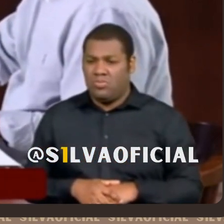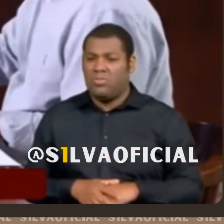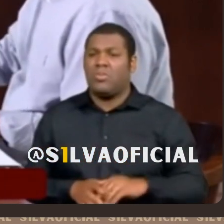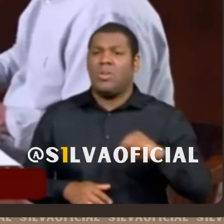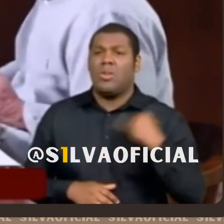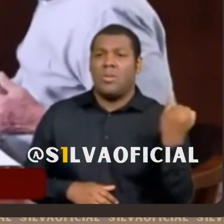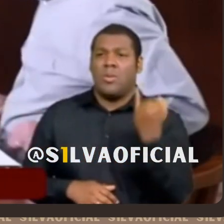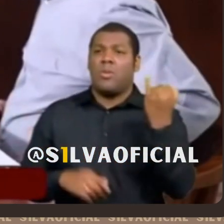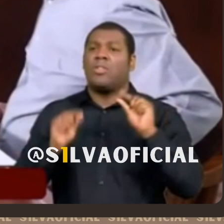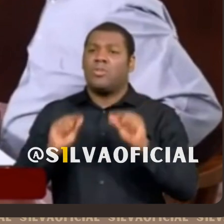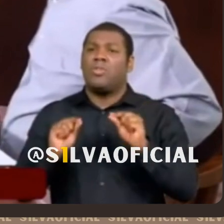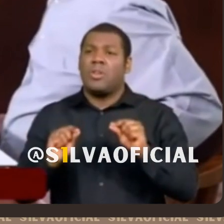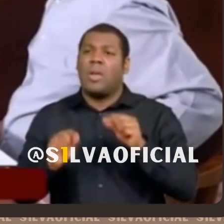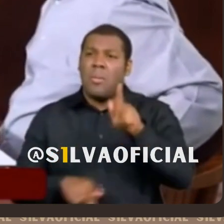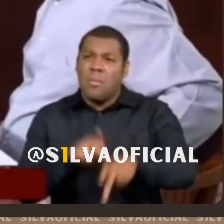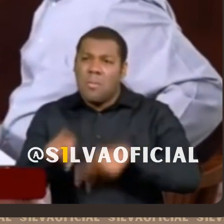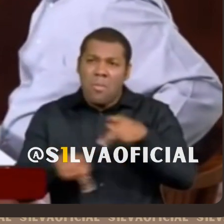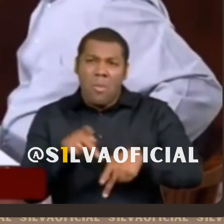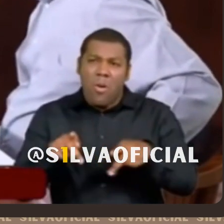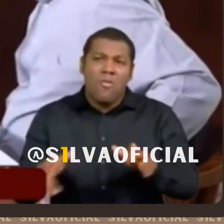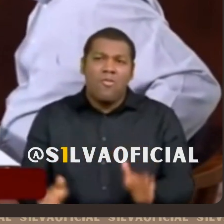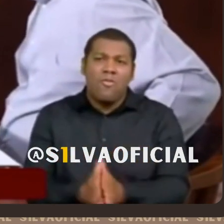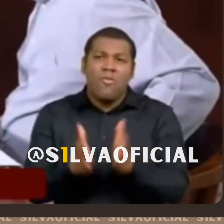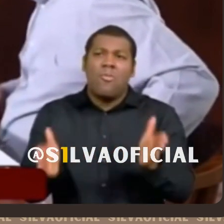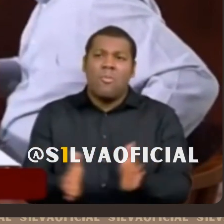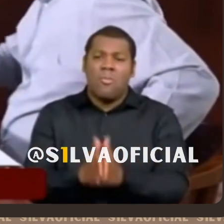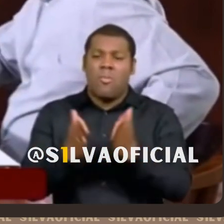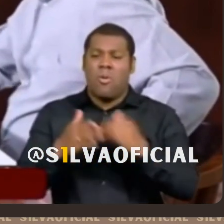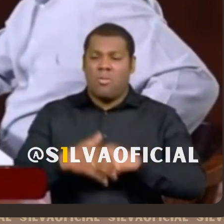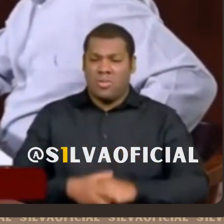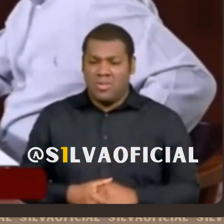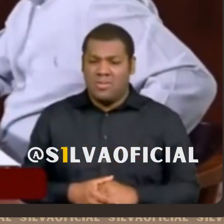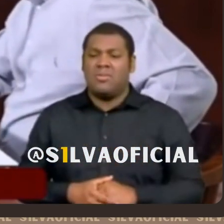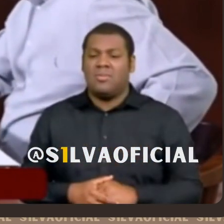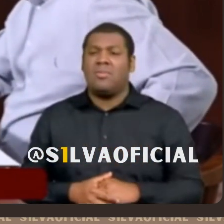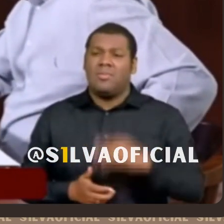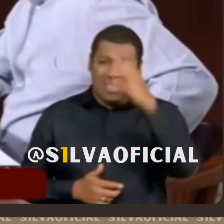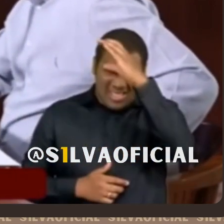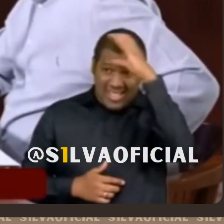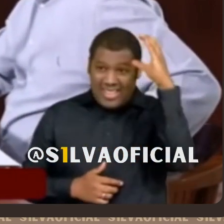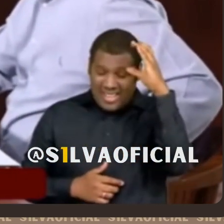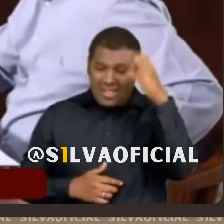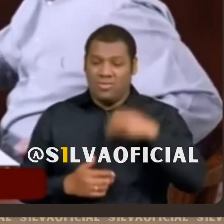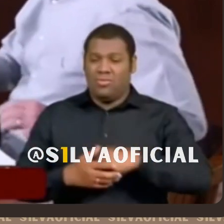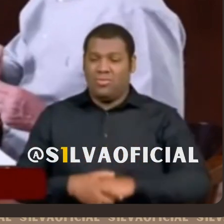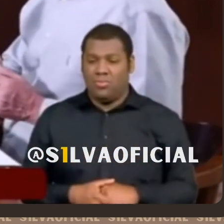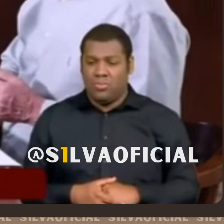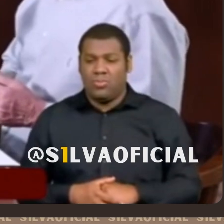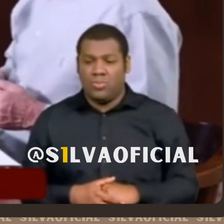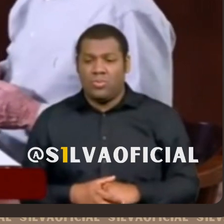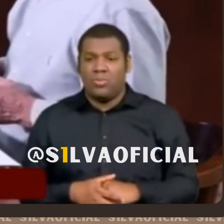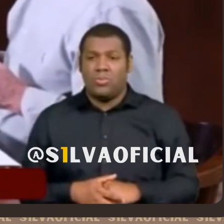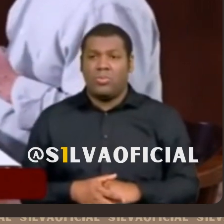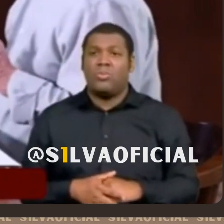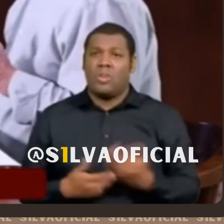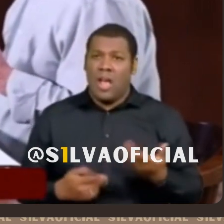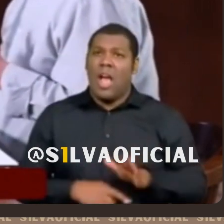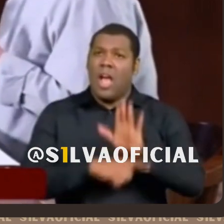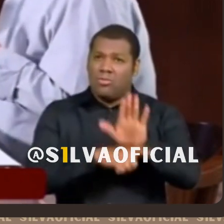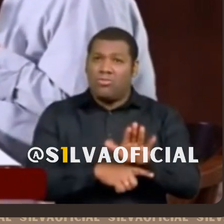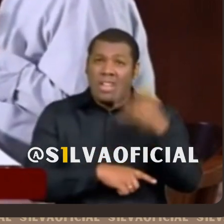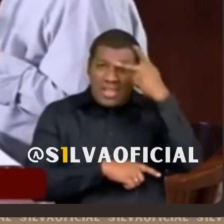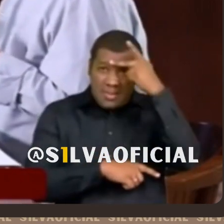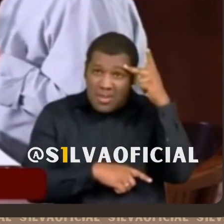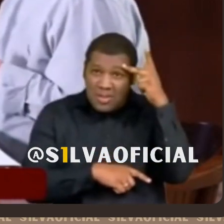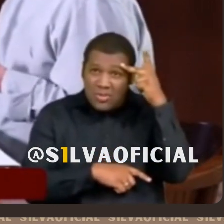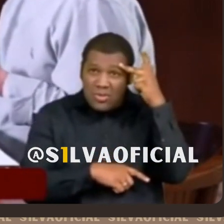entrar como um consumidor que vai exatamente melhorar o negócio desse rico, que tem a empresa, que não sei o quê. Quer dizer, tem lógica também